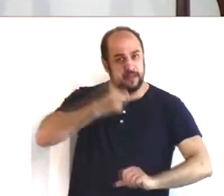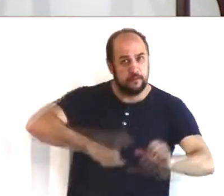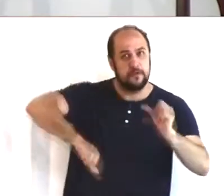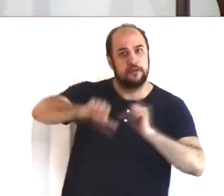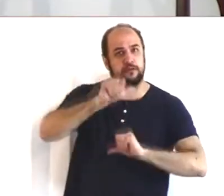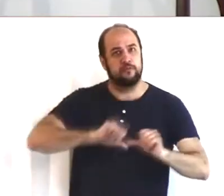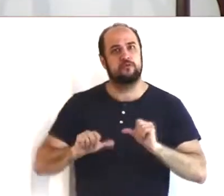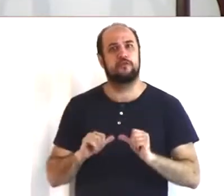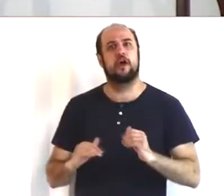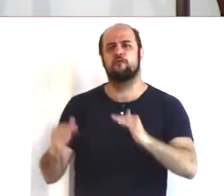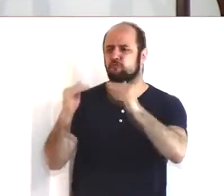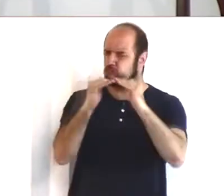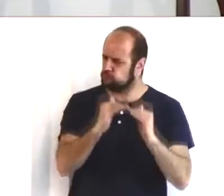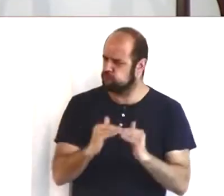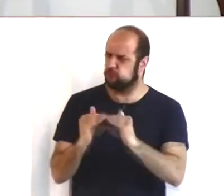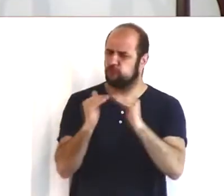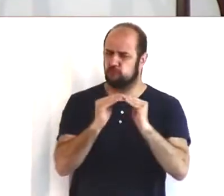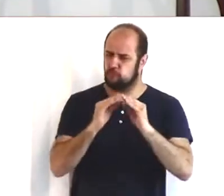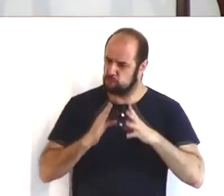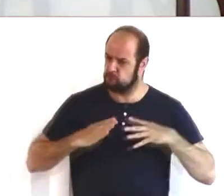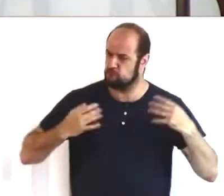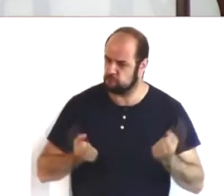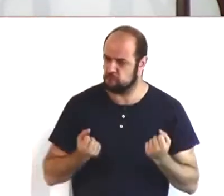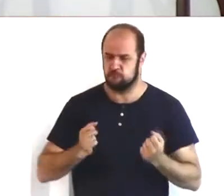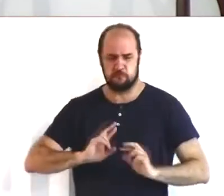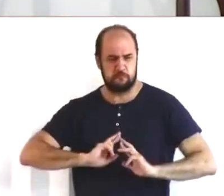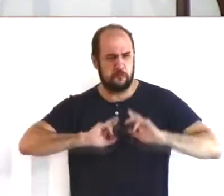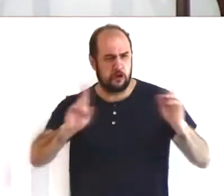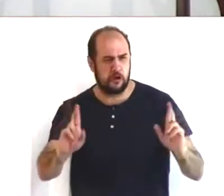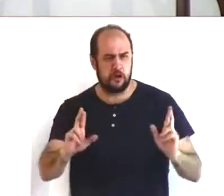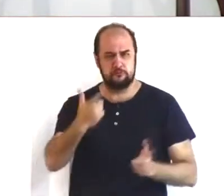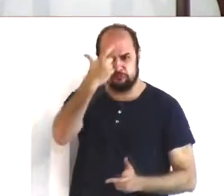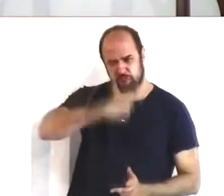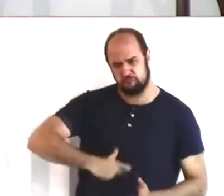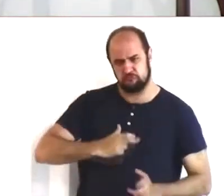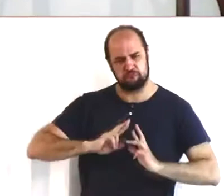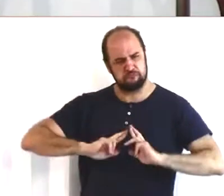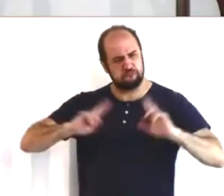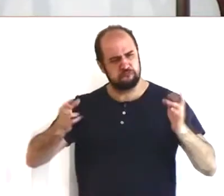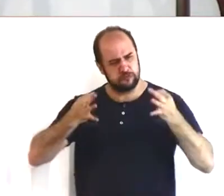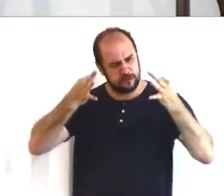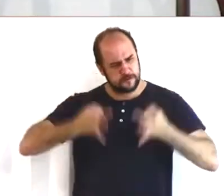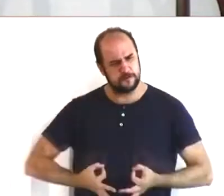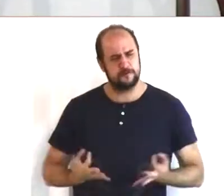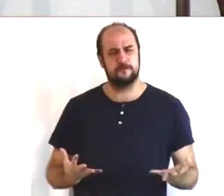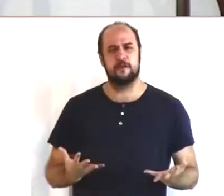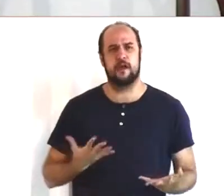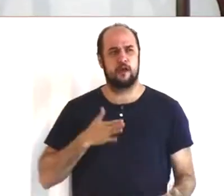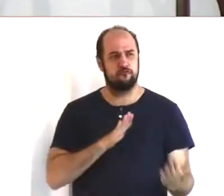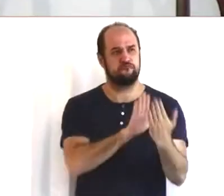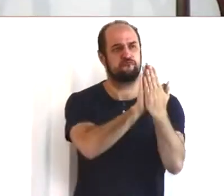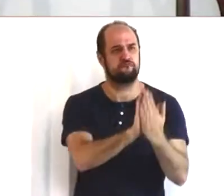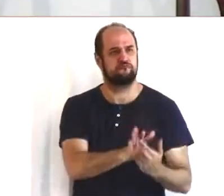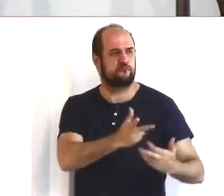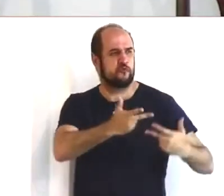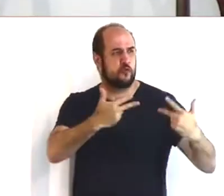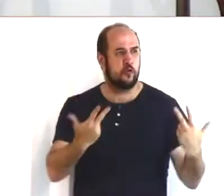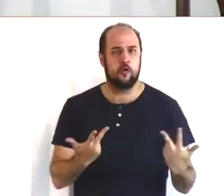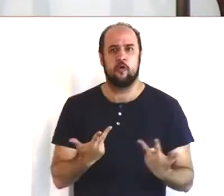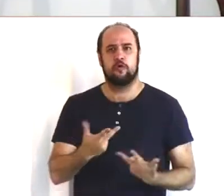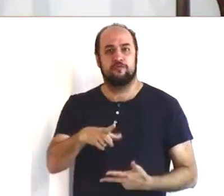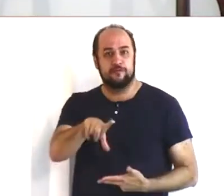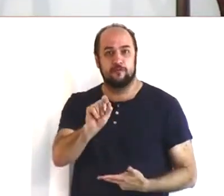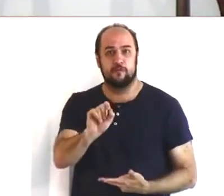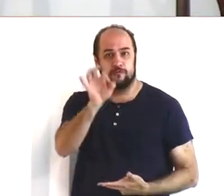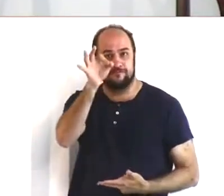jeito coerente de reagir, uma atitude correta diante de situações, de fatos, uma